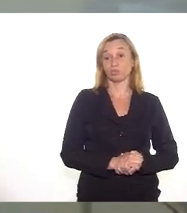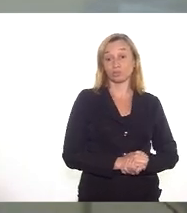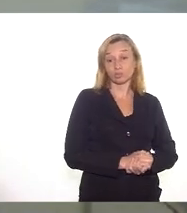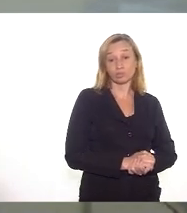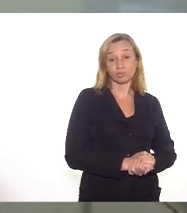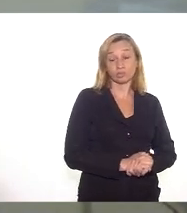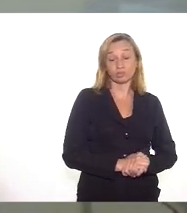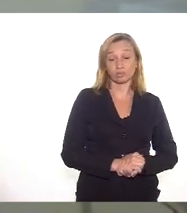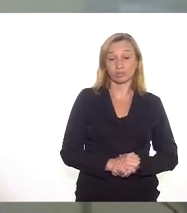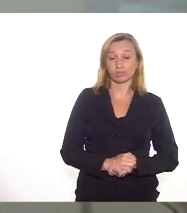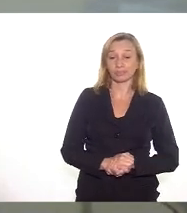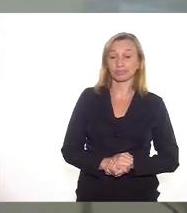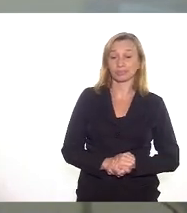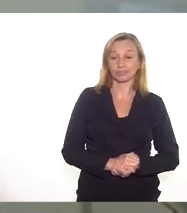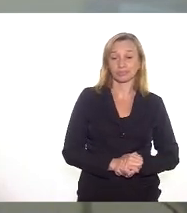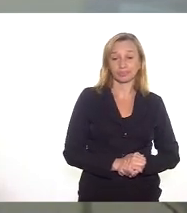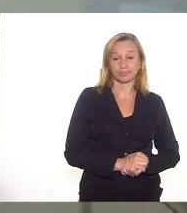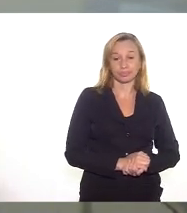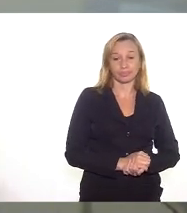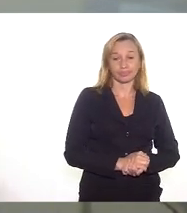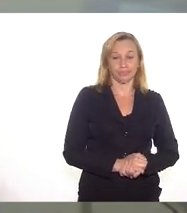Desde a inação